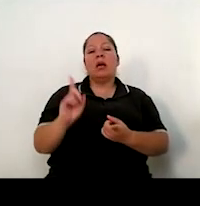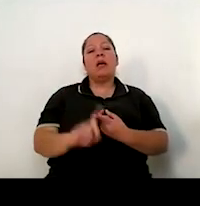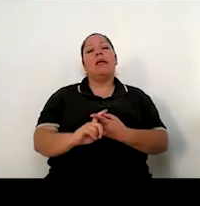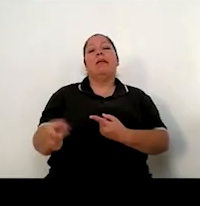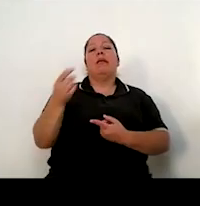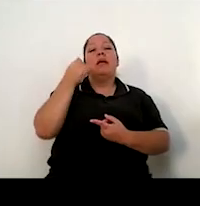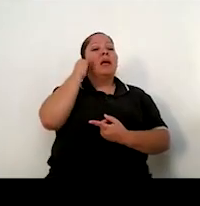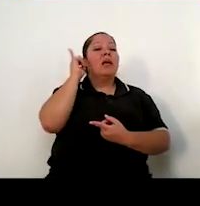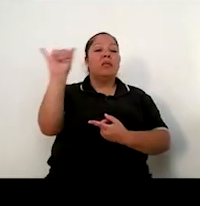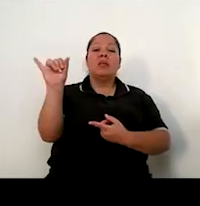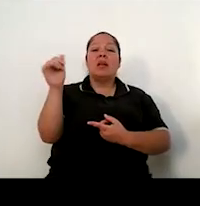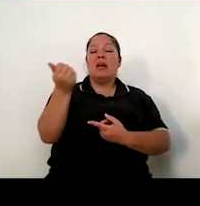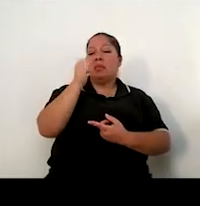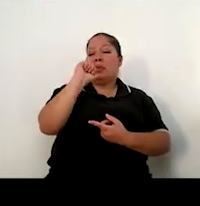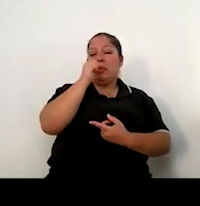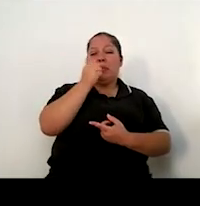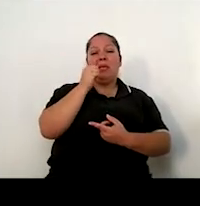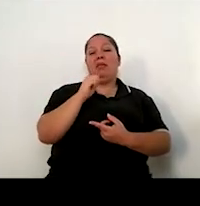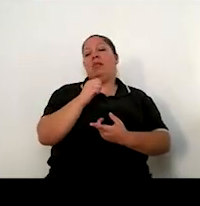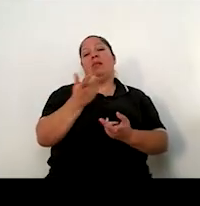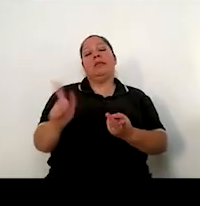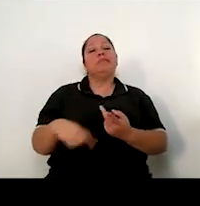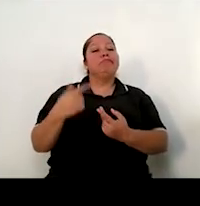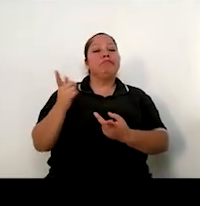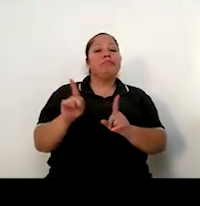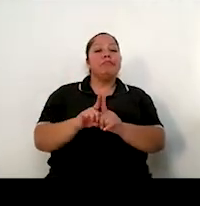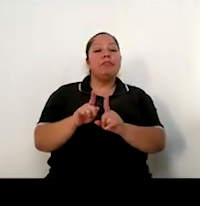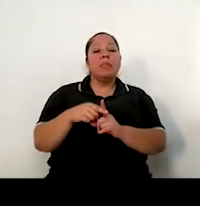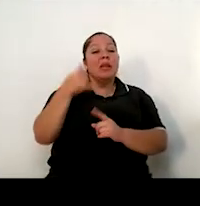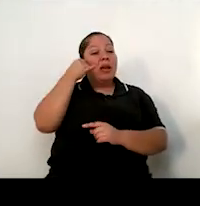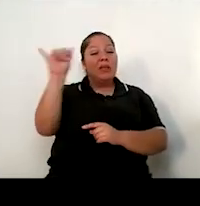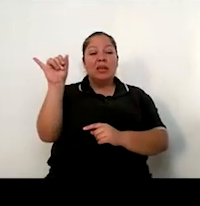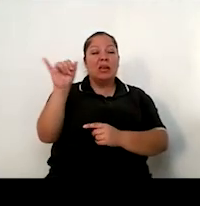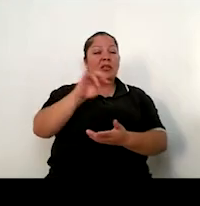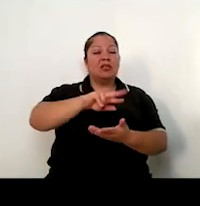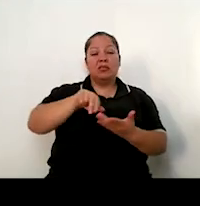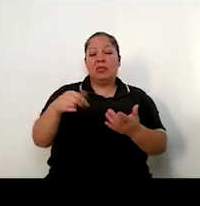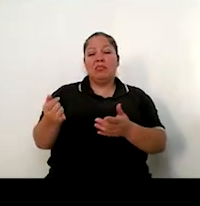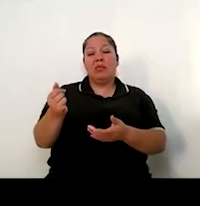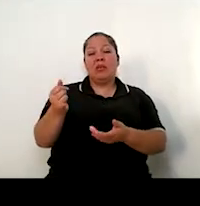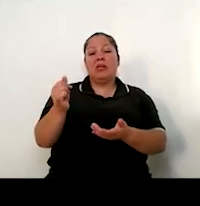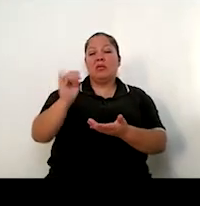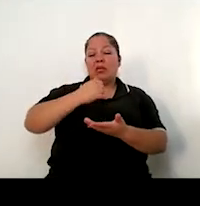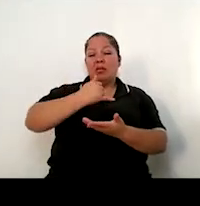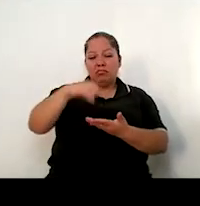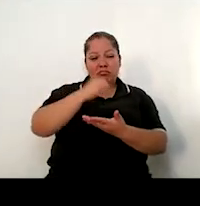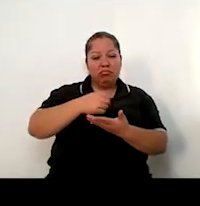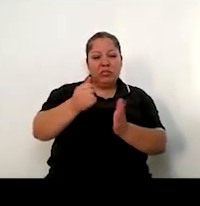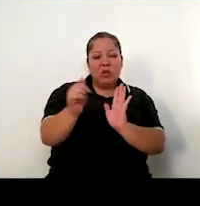também de uso de drogas ilícitas é fundamental para a gente ter nosso hábito assim bem